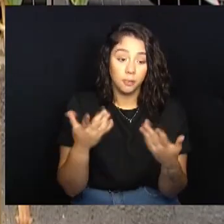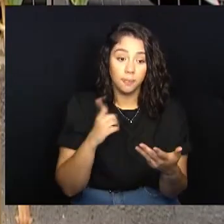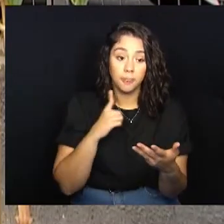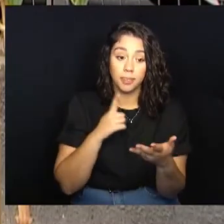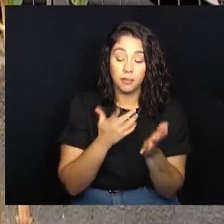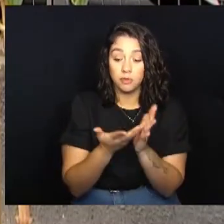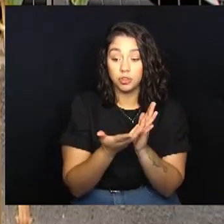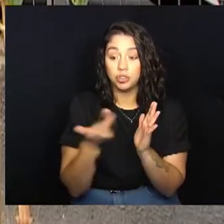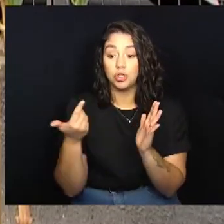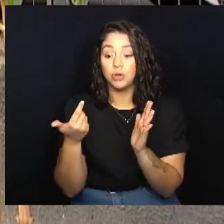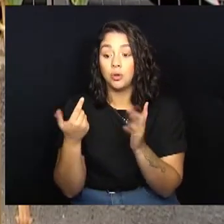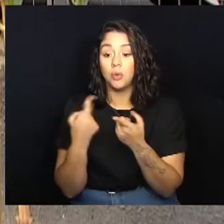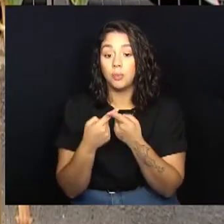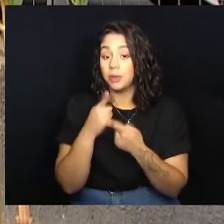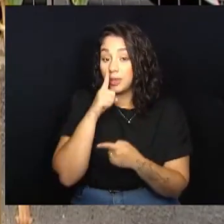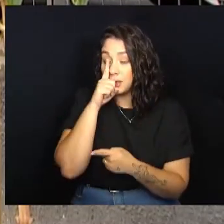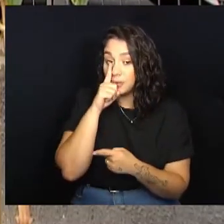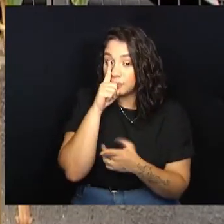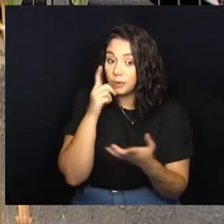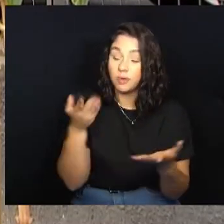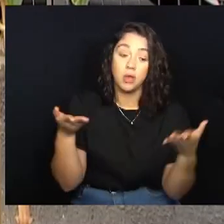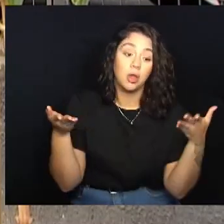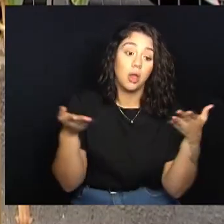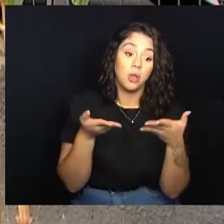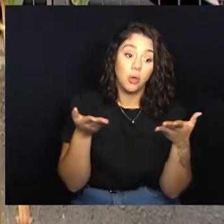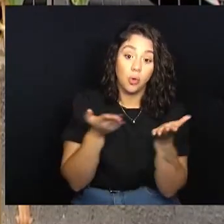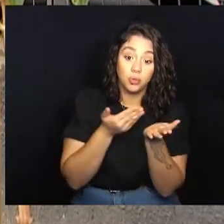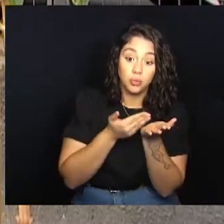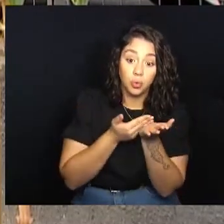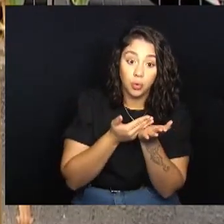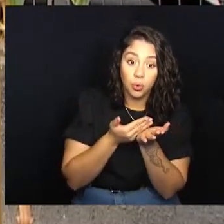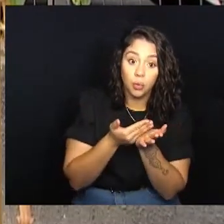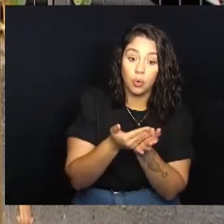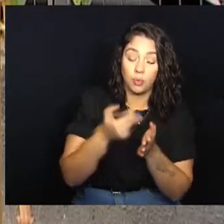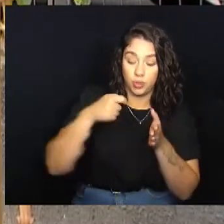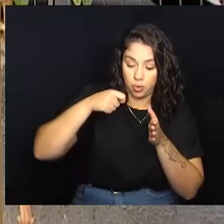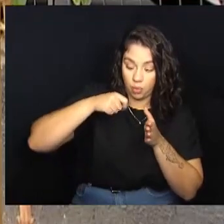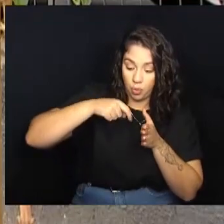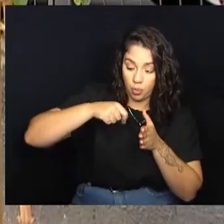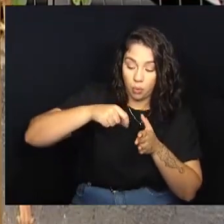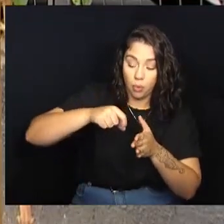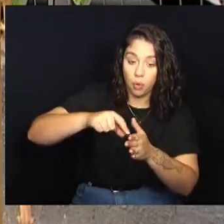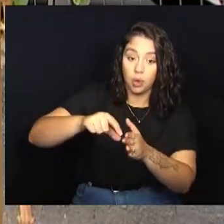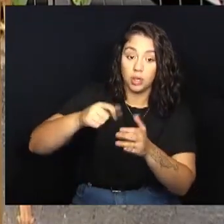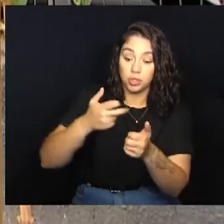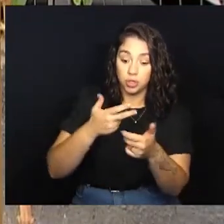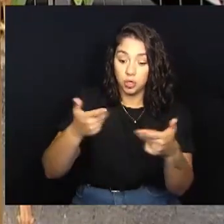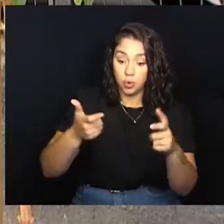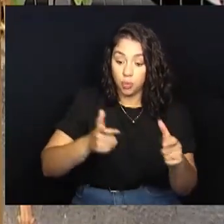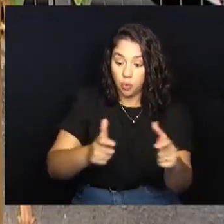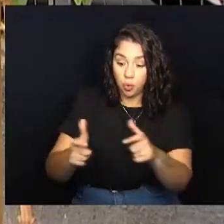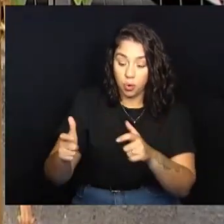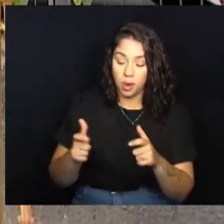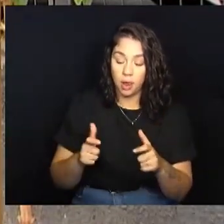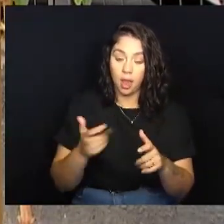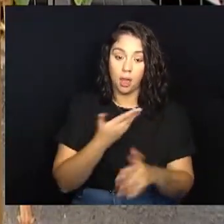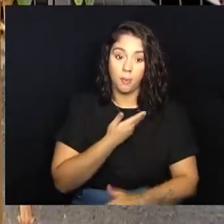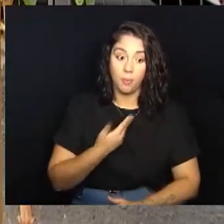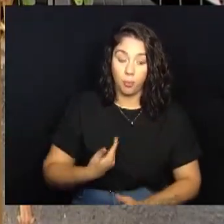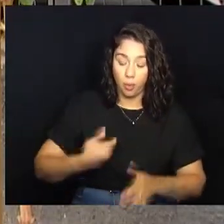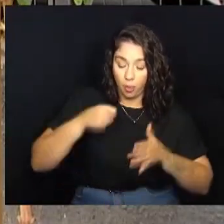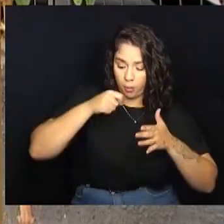risco e hoje a gente começou a arborização de passeios públicos, onde vão ser